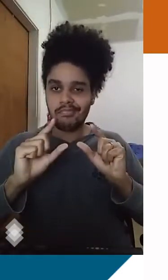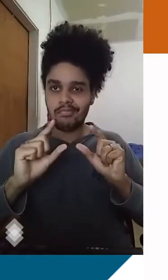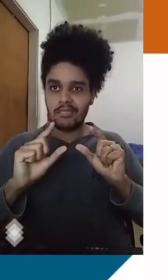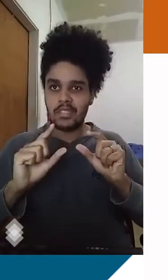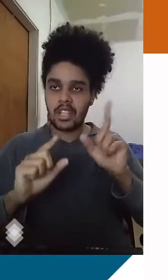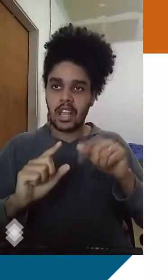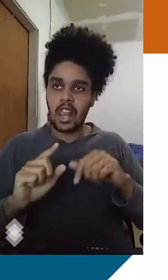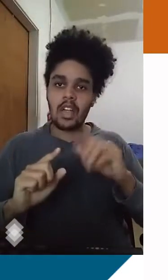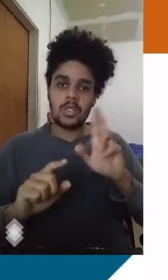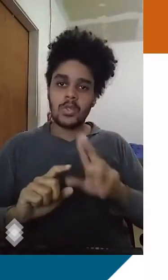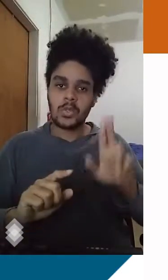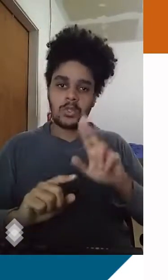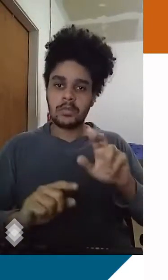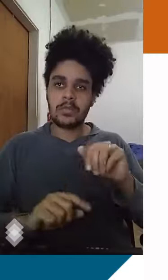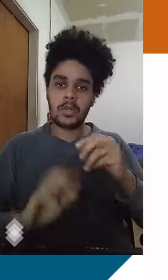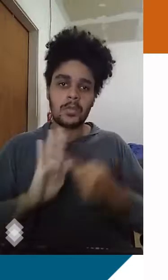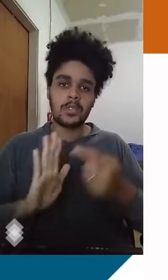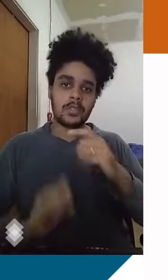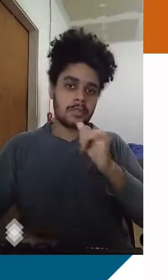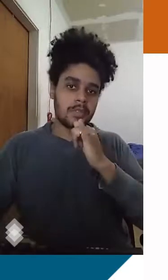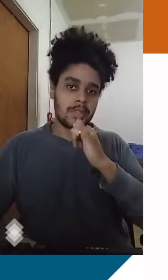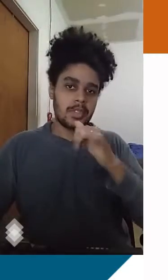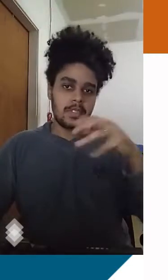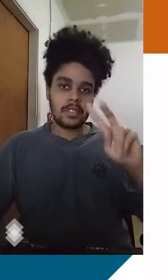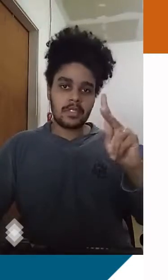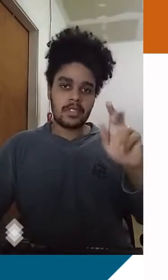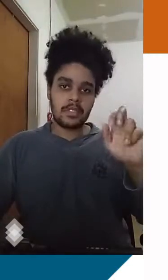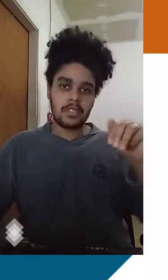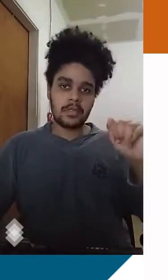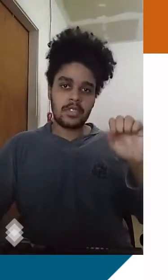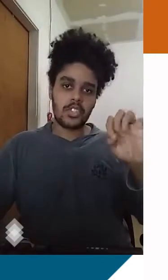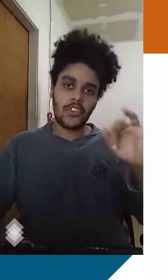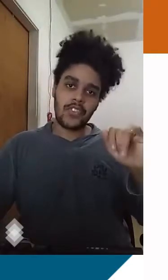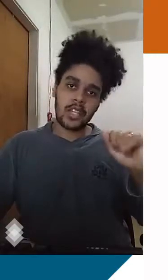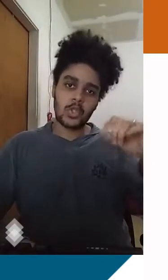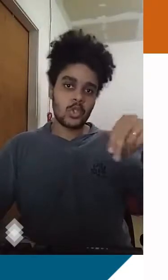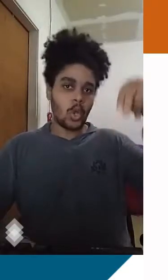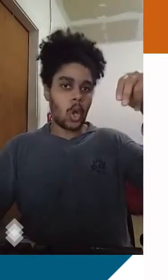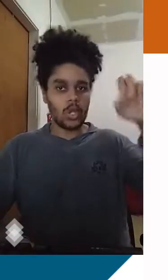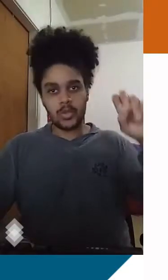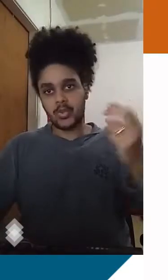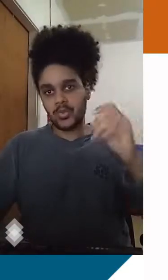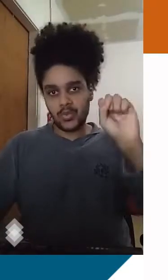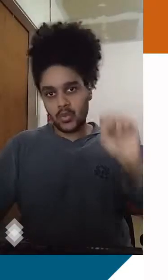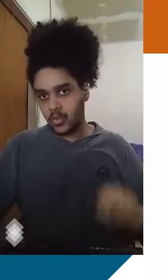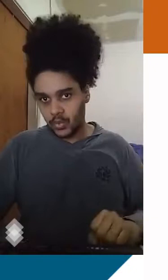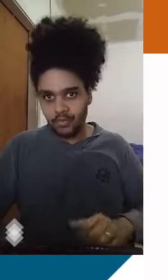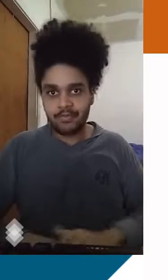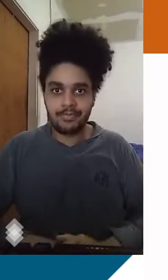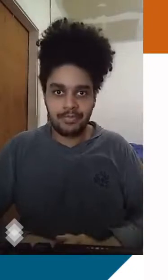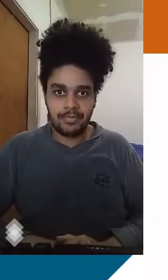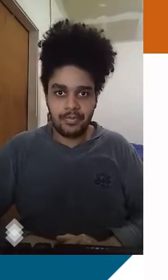vocês podem ver. Ela costuma ser usada, por exemplo, para representar só um hemisfério, ou o hemisfério norte, por